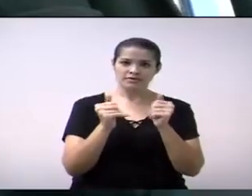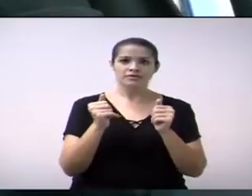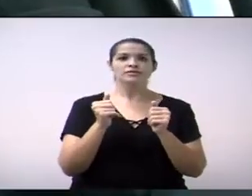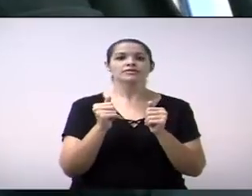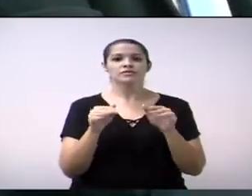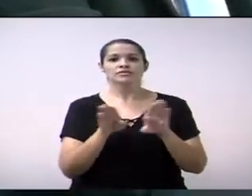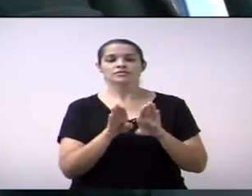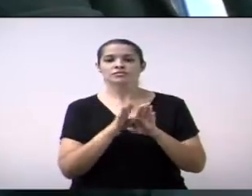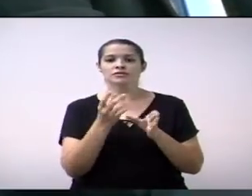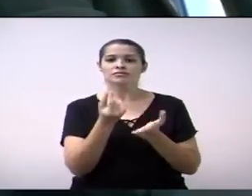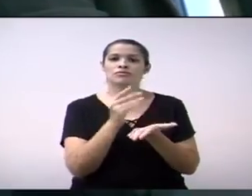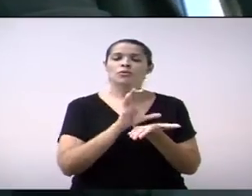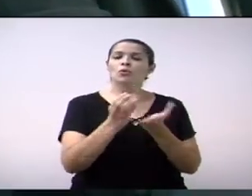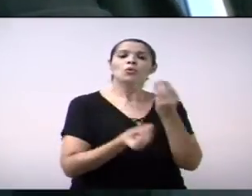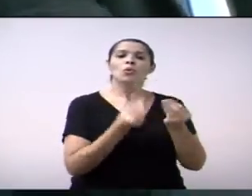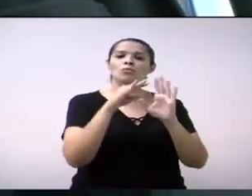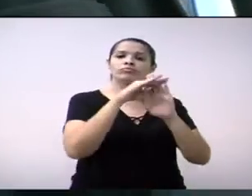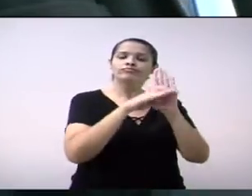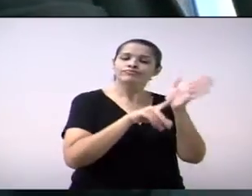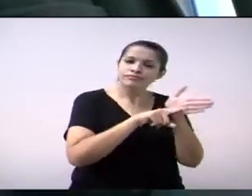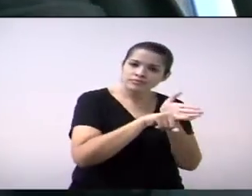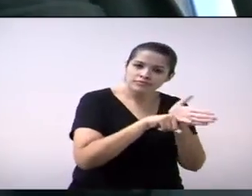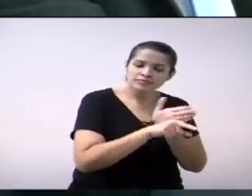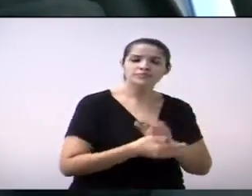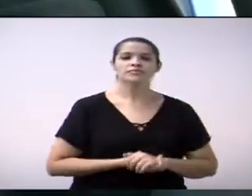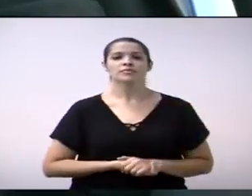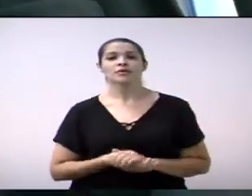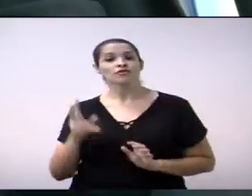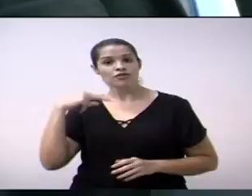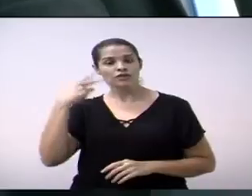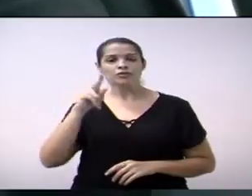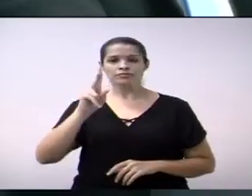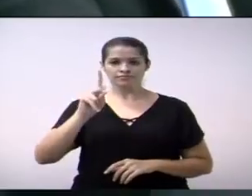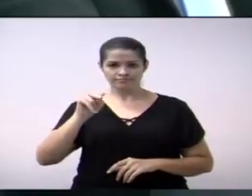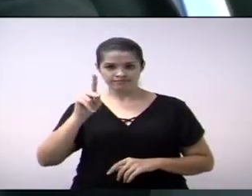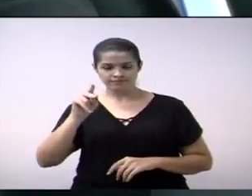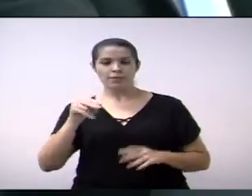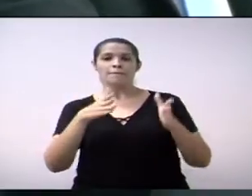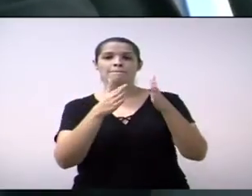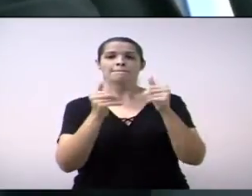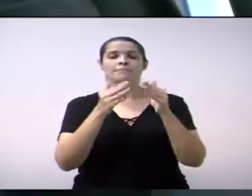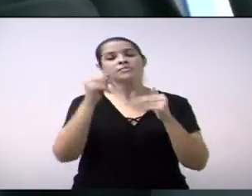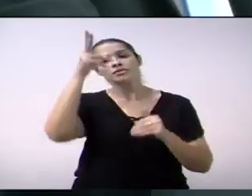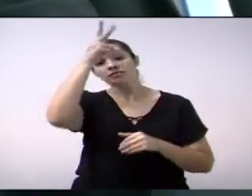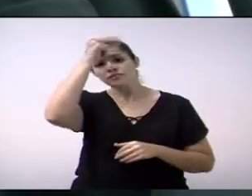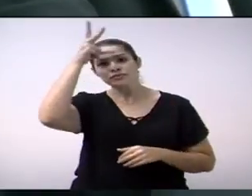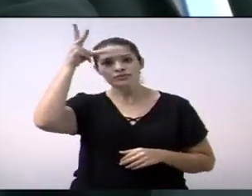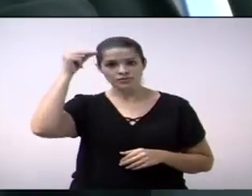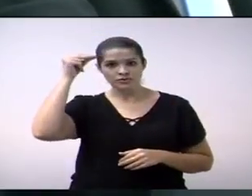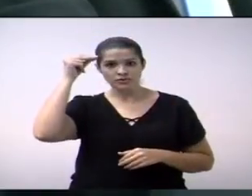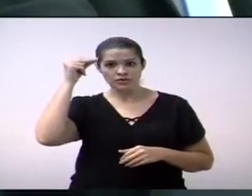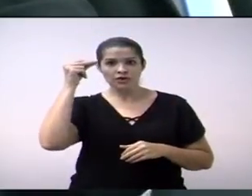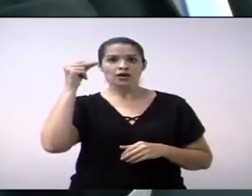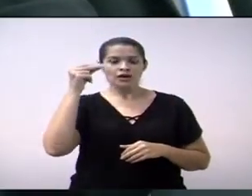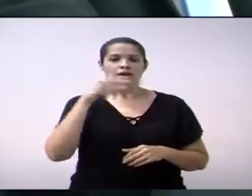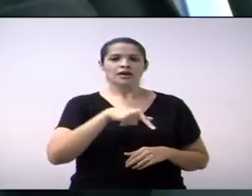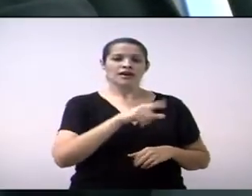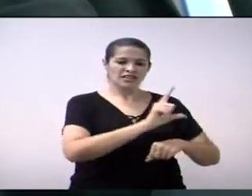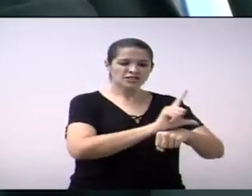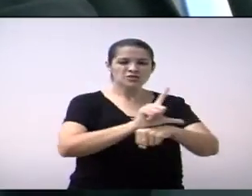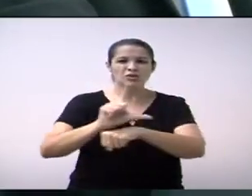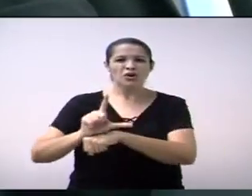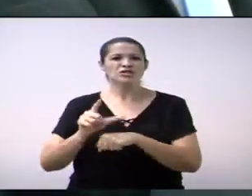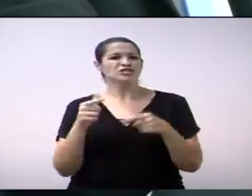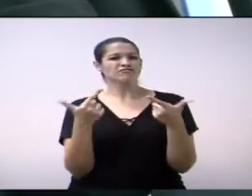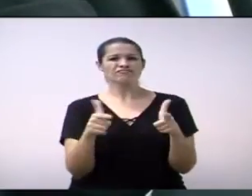participativo. De número 165, do vereador Kiko Meschiati, sugerindo ao Executivo regularização do comércio irregular.